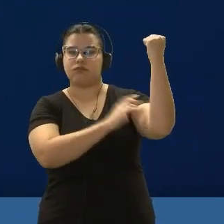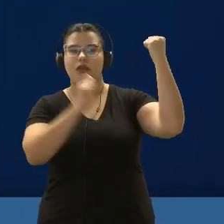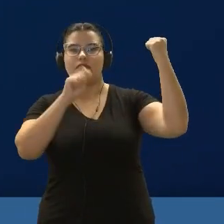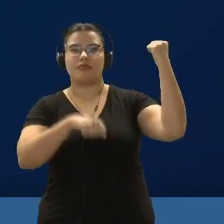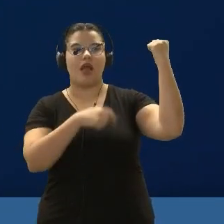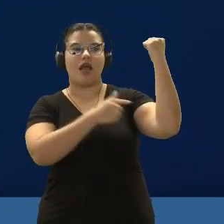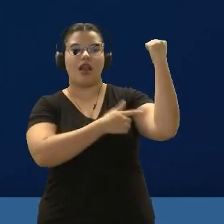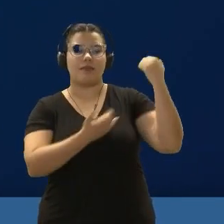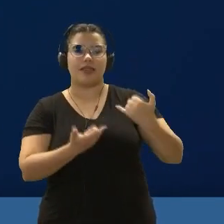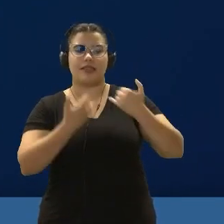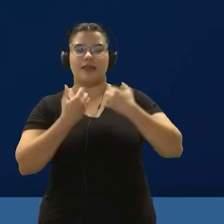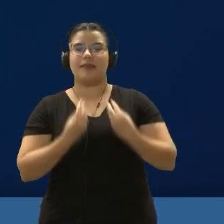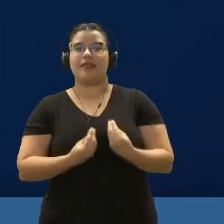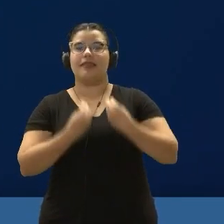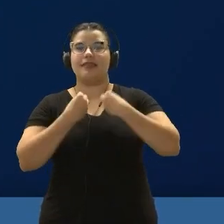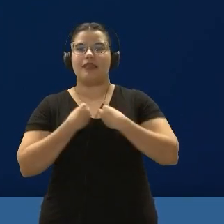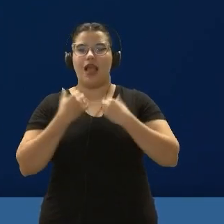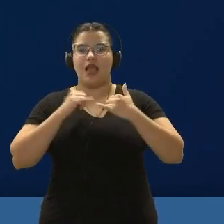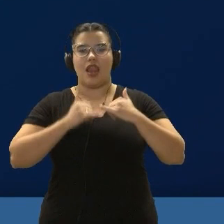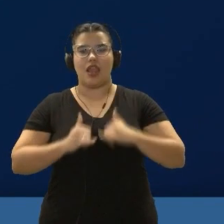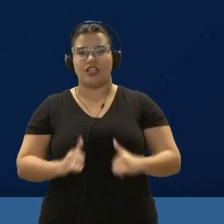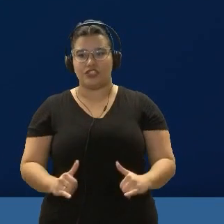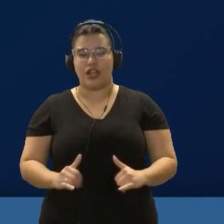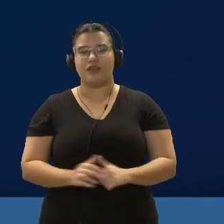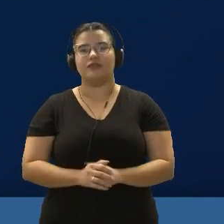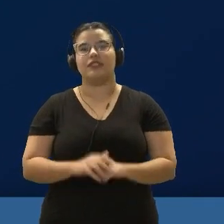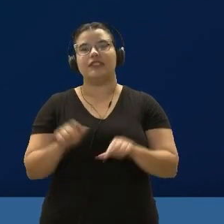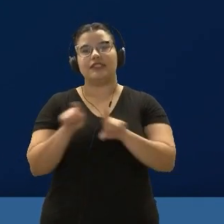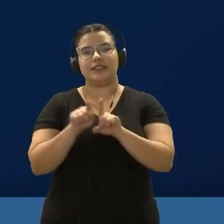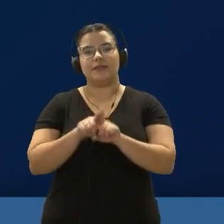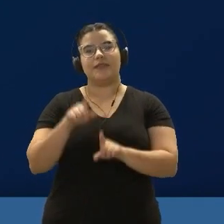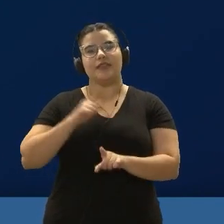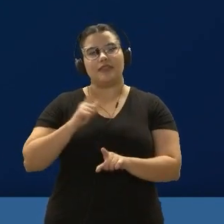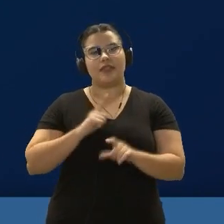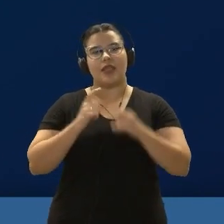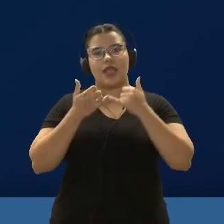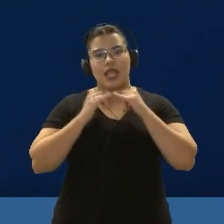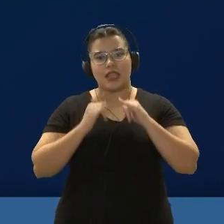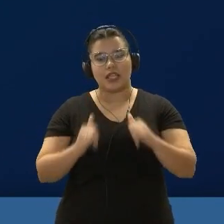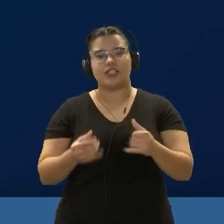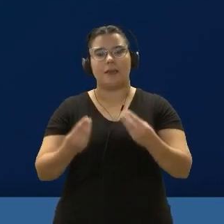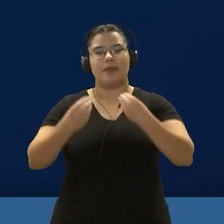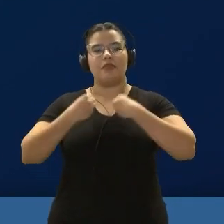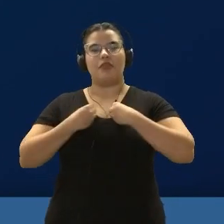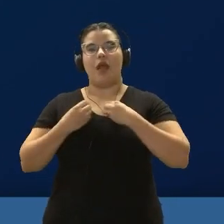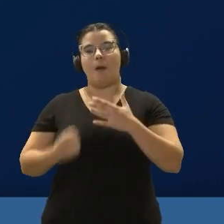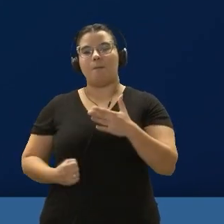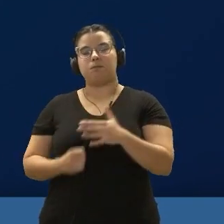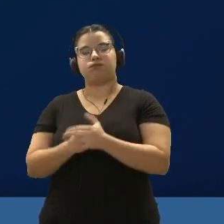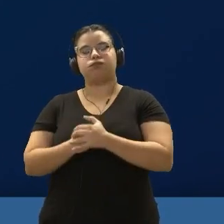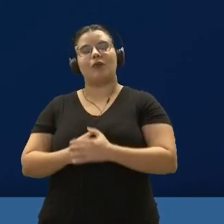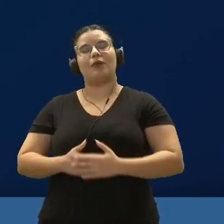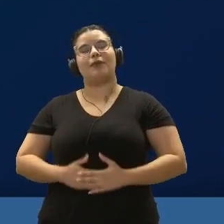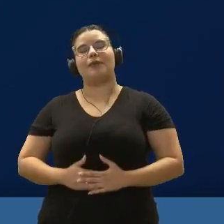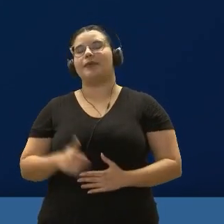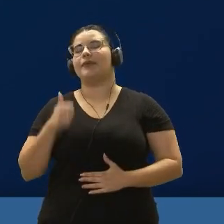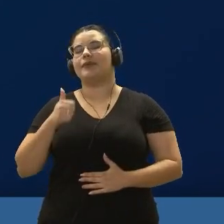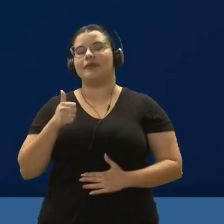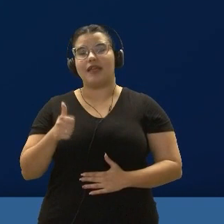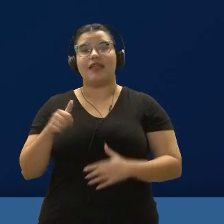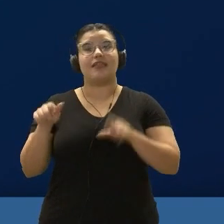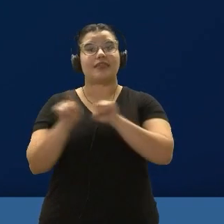energia. A fonte de gordura também gera energia e ajuda na saciedade. E as fontes de fibras